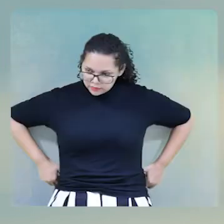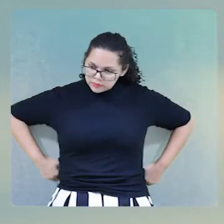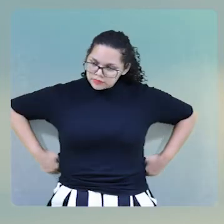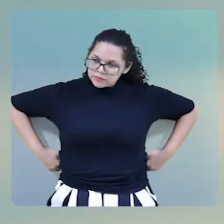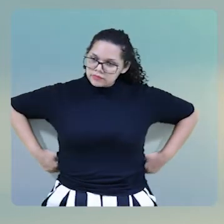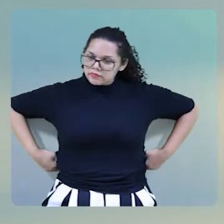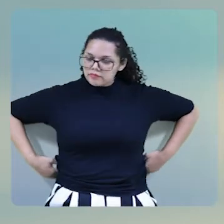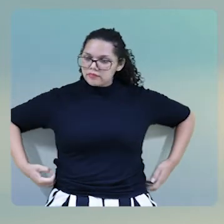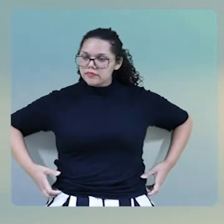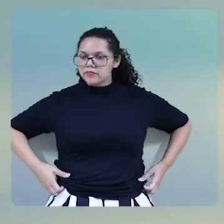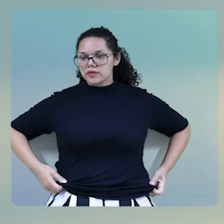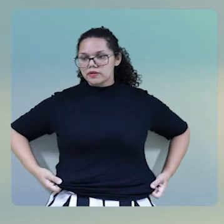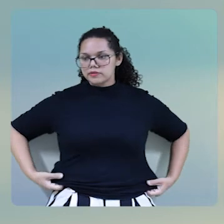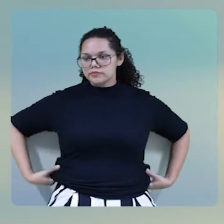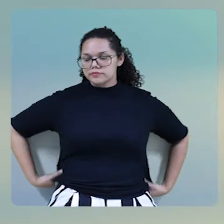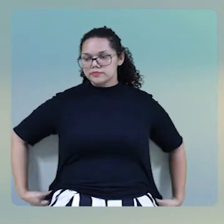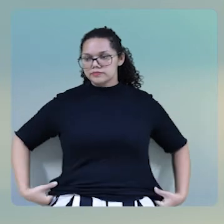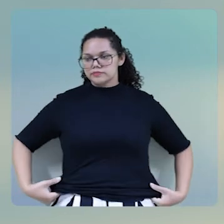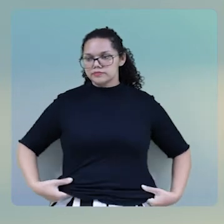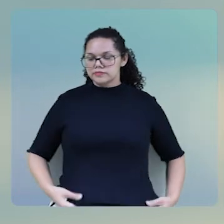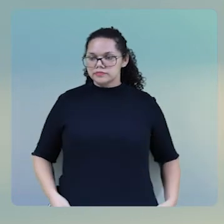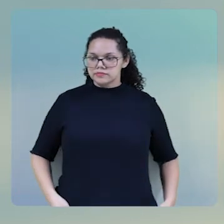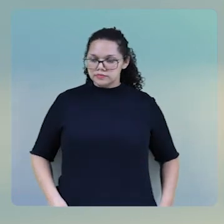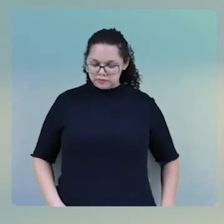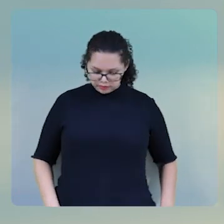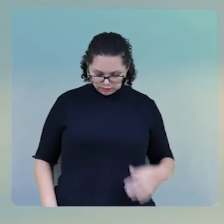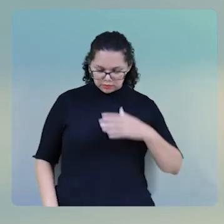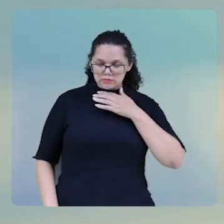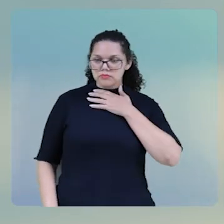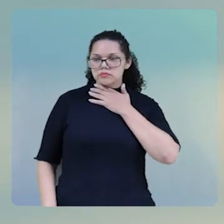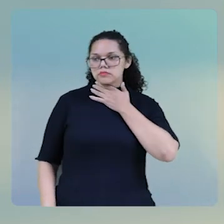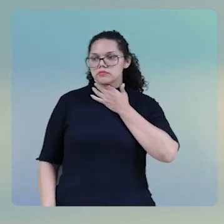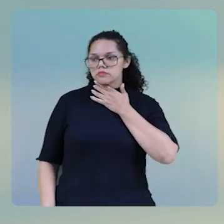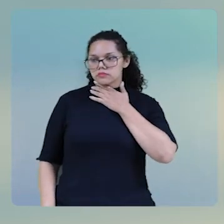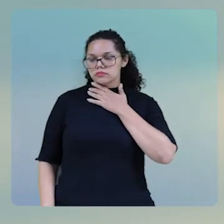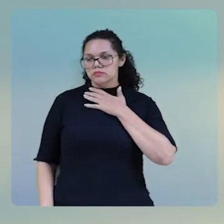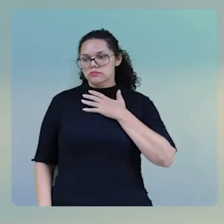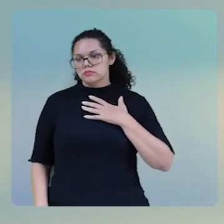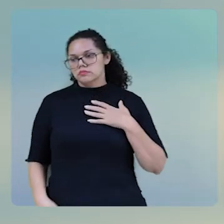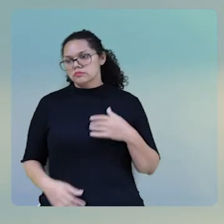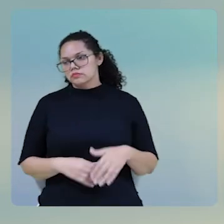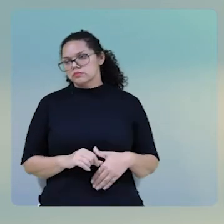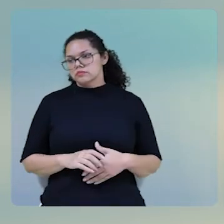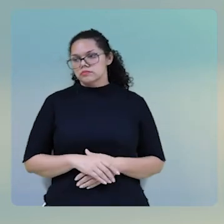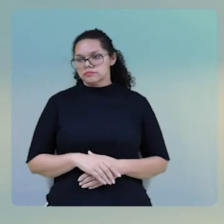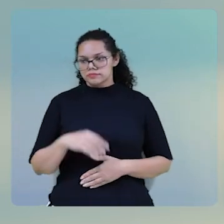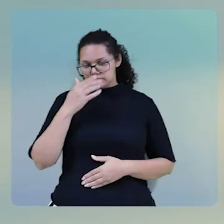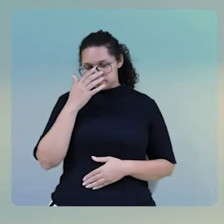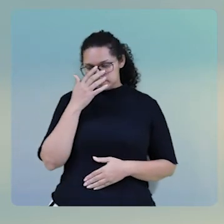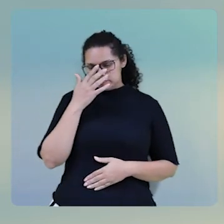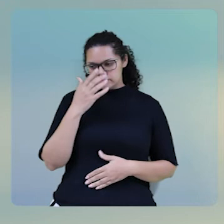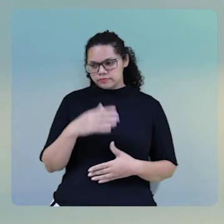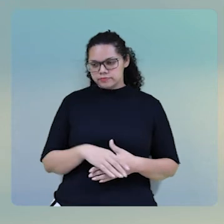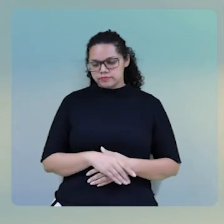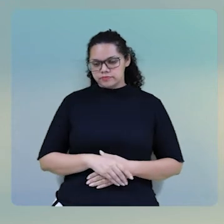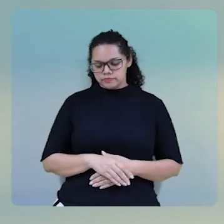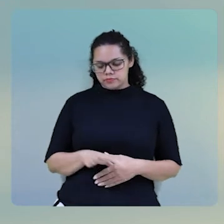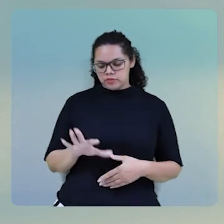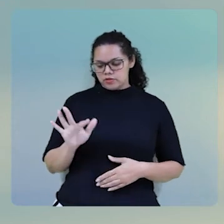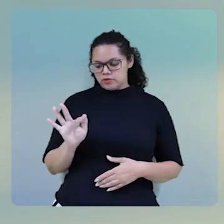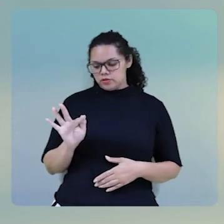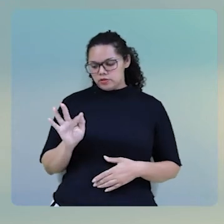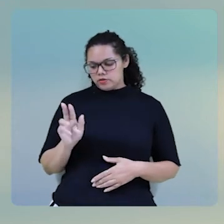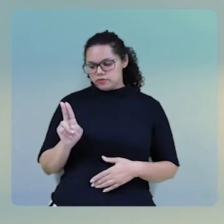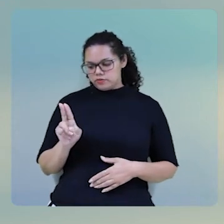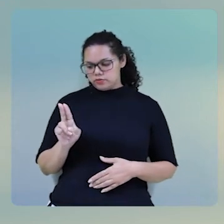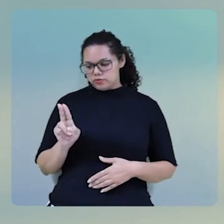Esse 10 a menos 2, ele pode cortar com esse. Tá? Eles cortam, que vai dar 30. 15 dividido por 30. 15 dividido por 30